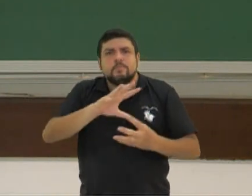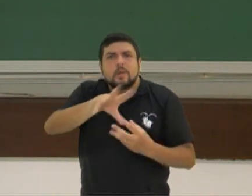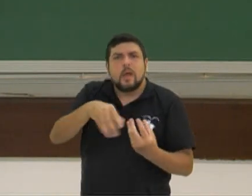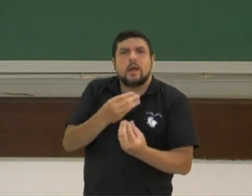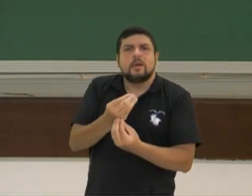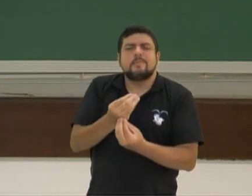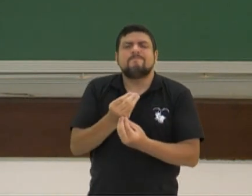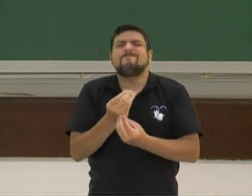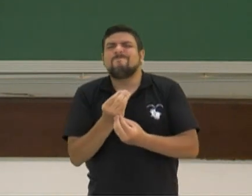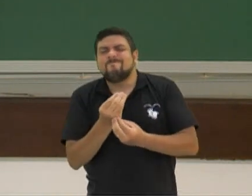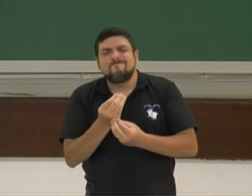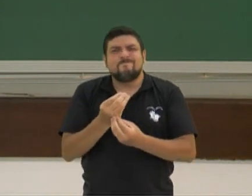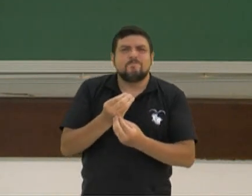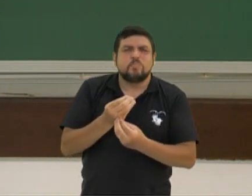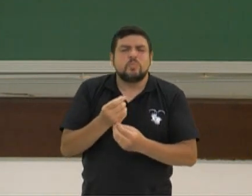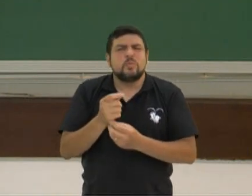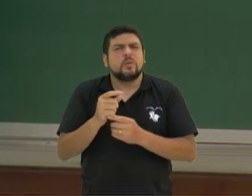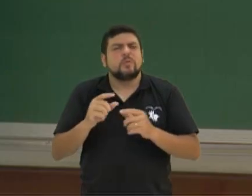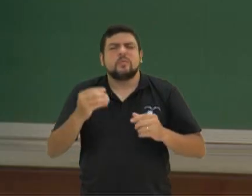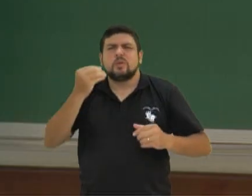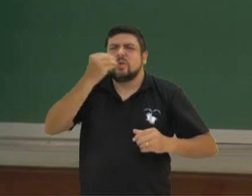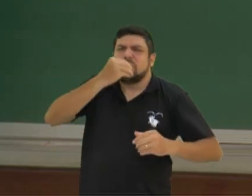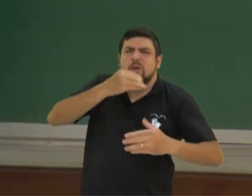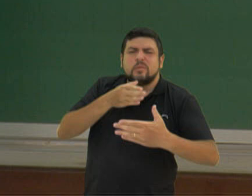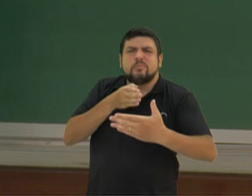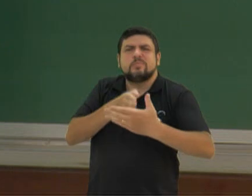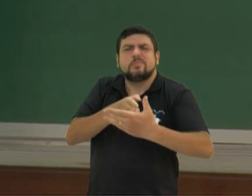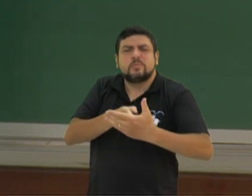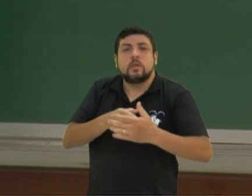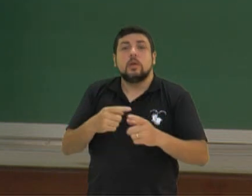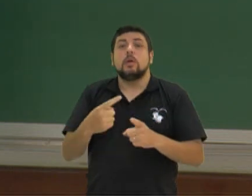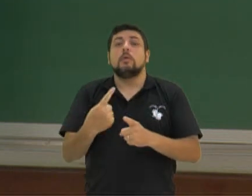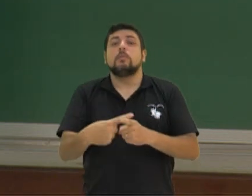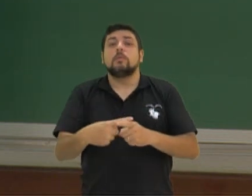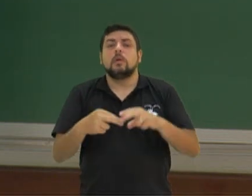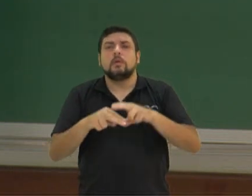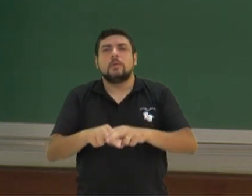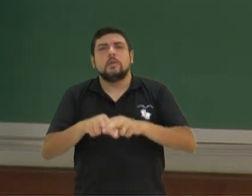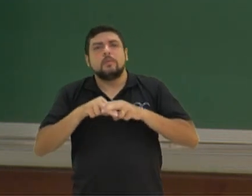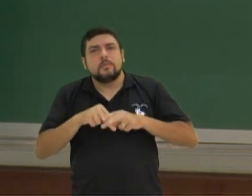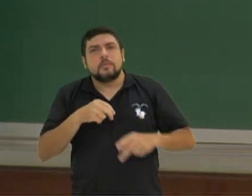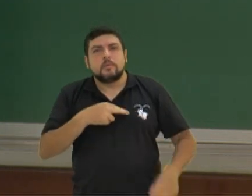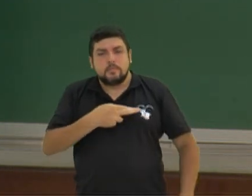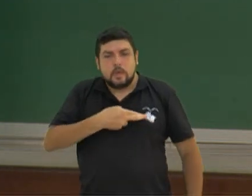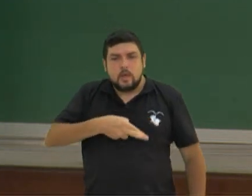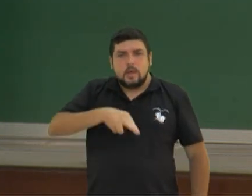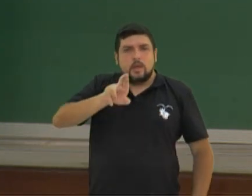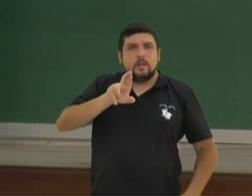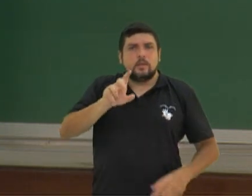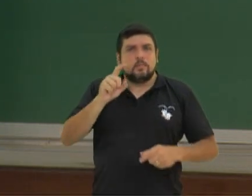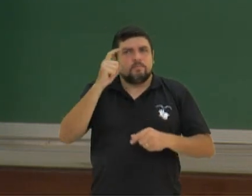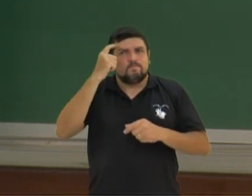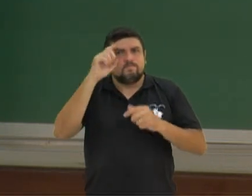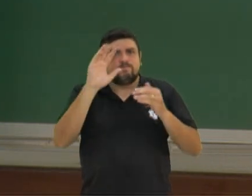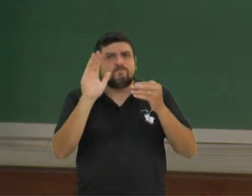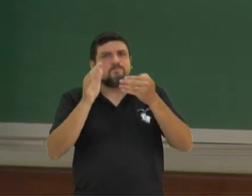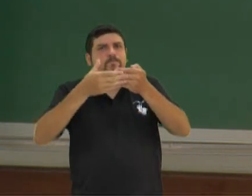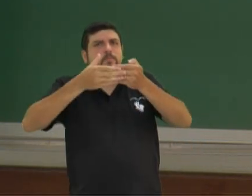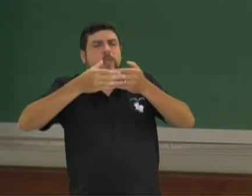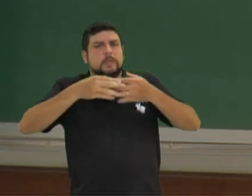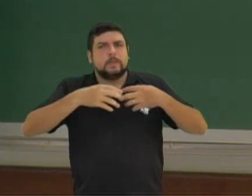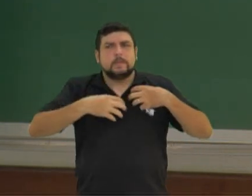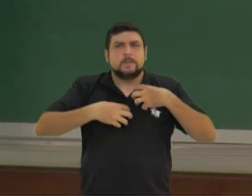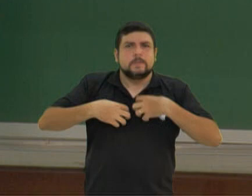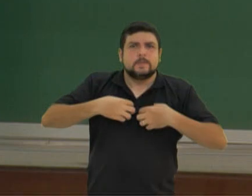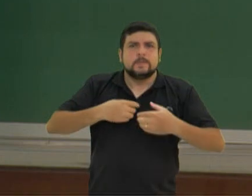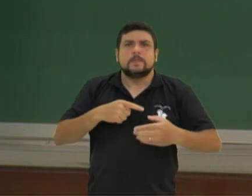e principalmente porque as superstições e a religiosidade impediram muito desenvolvimento